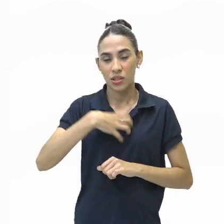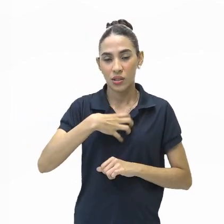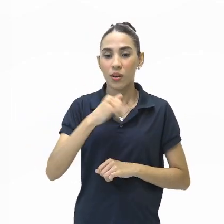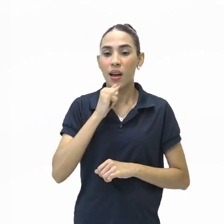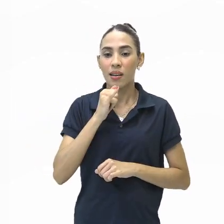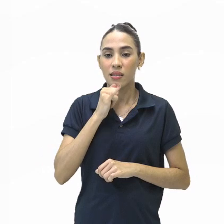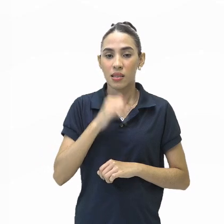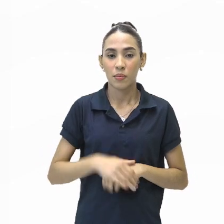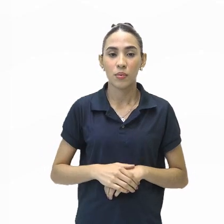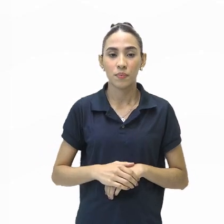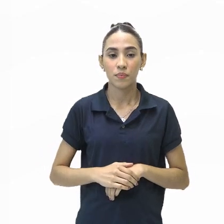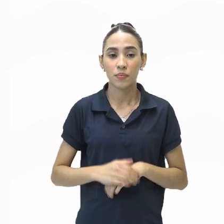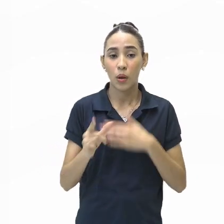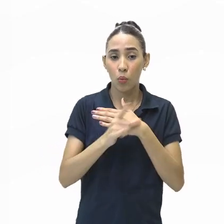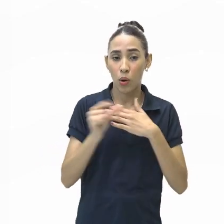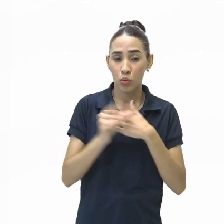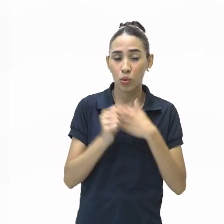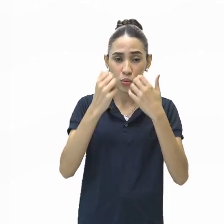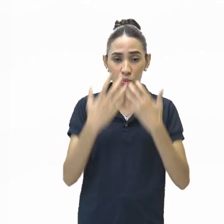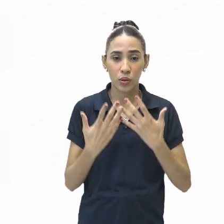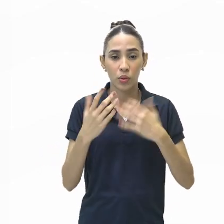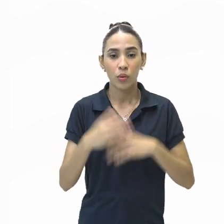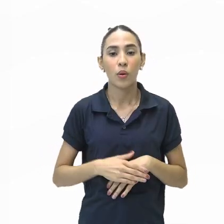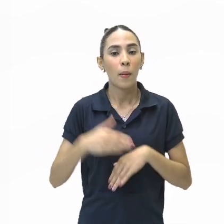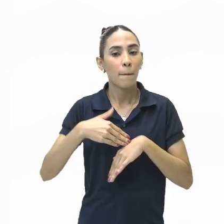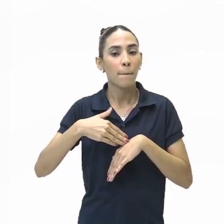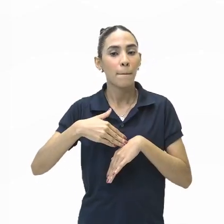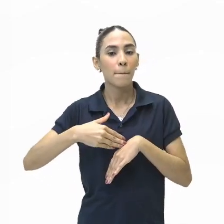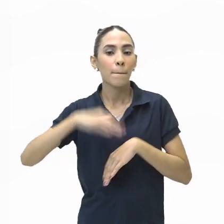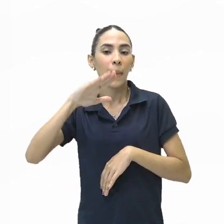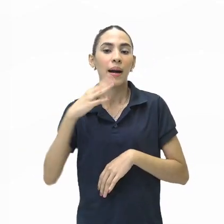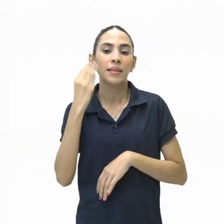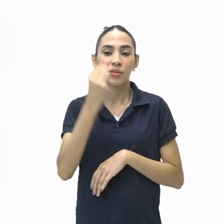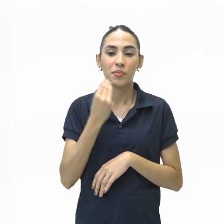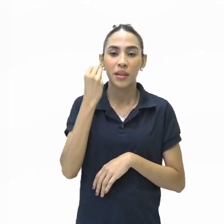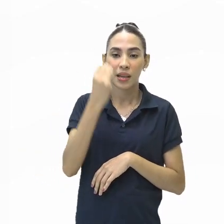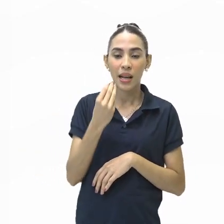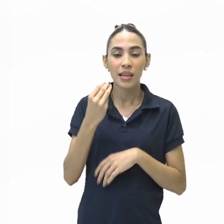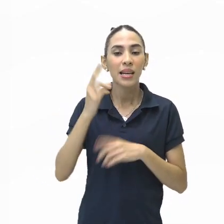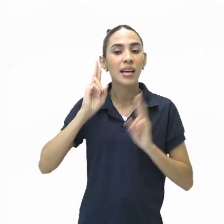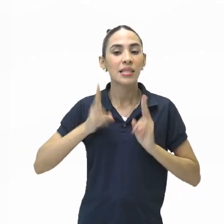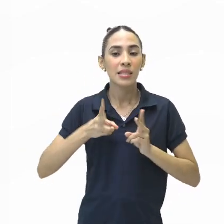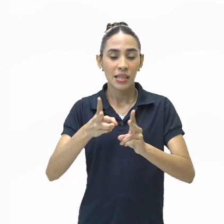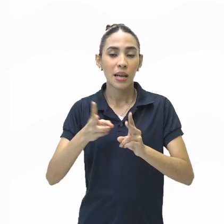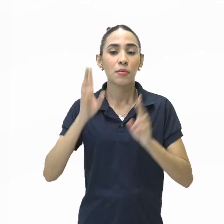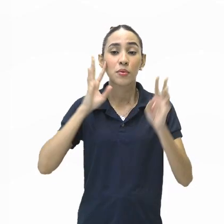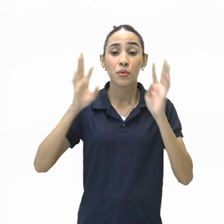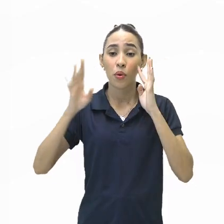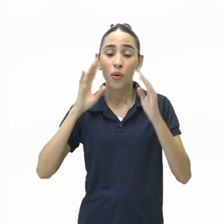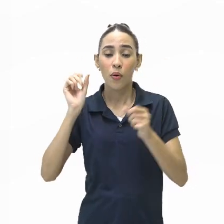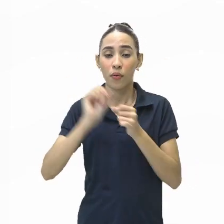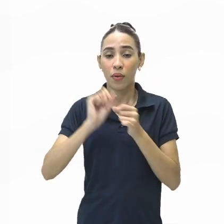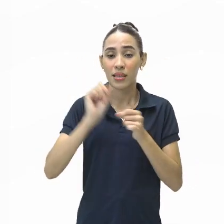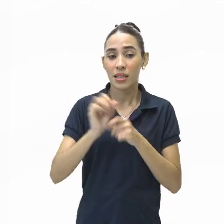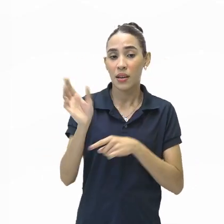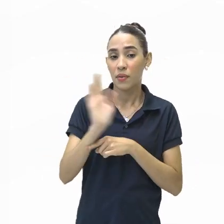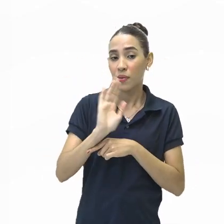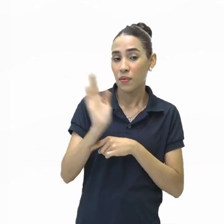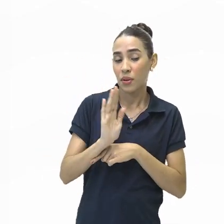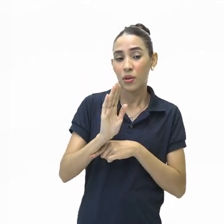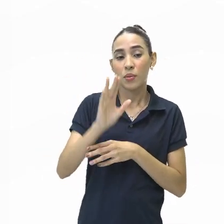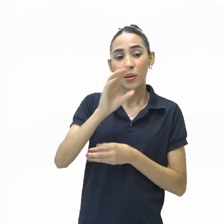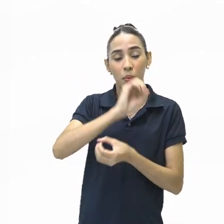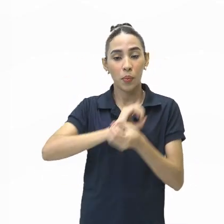vejo que Christopher Nolan declara em mais de uma ocasião que sempre sonhou fazer um